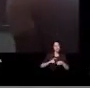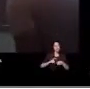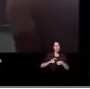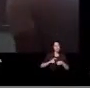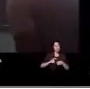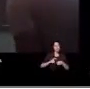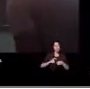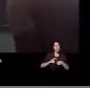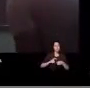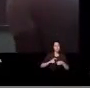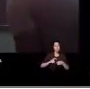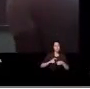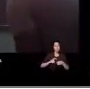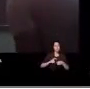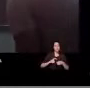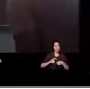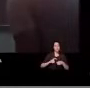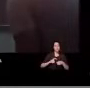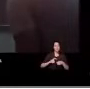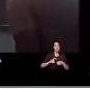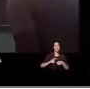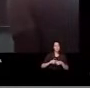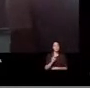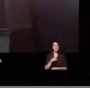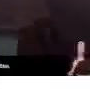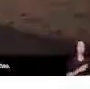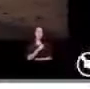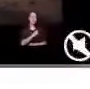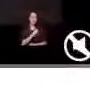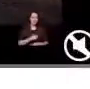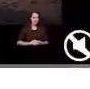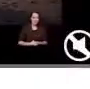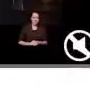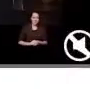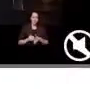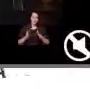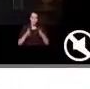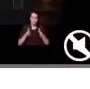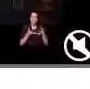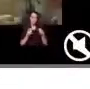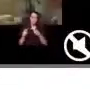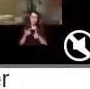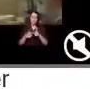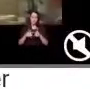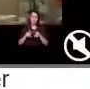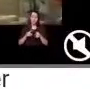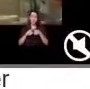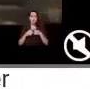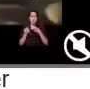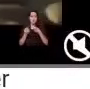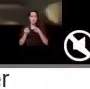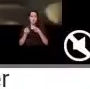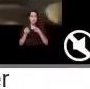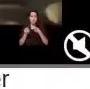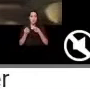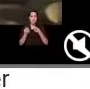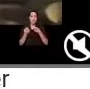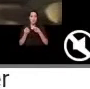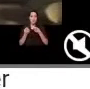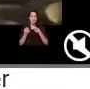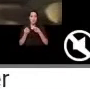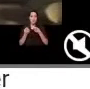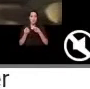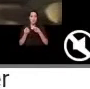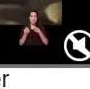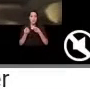um zoomzinho. Consegue? Após as provocações que Raíssa Barbosa sofreu em A Fazenda 12, os